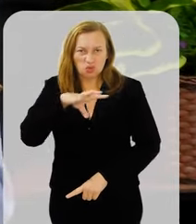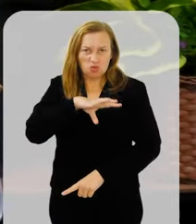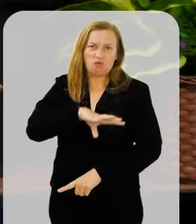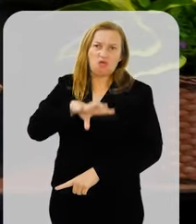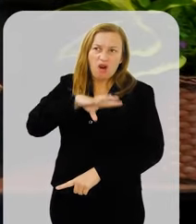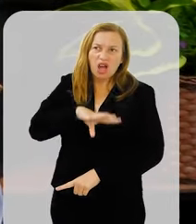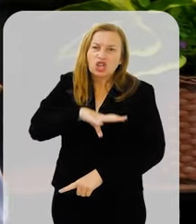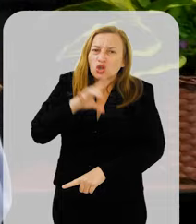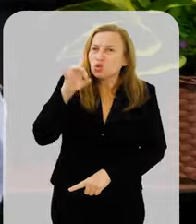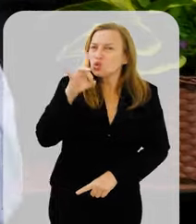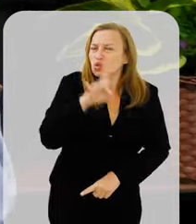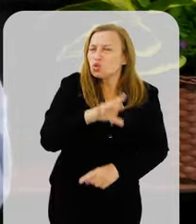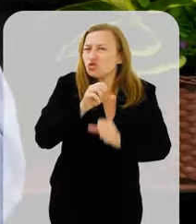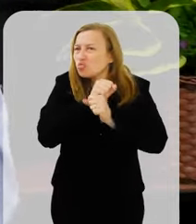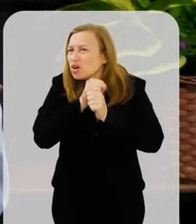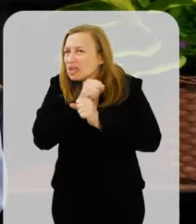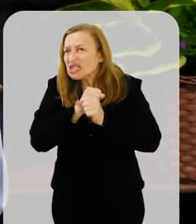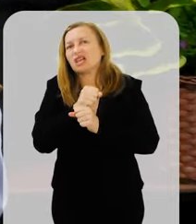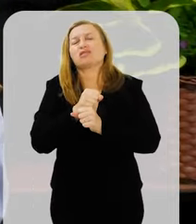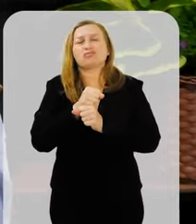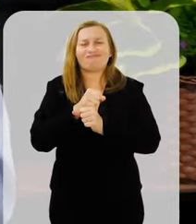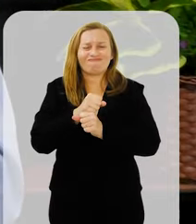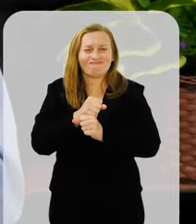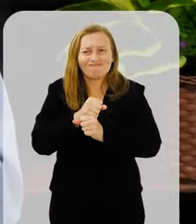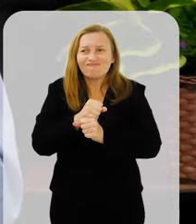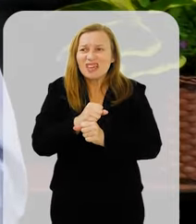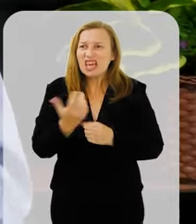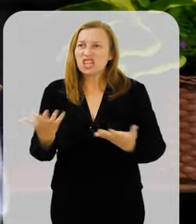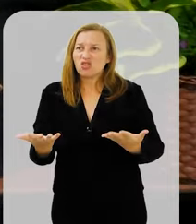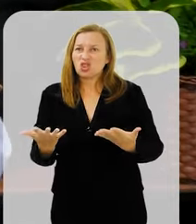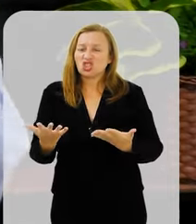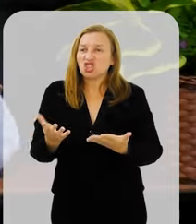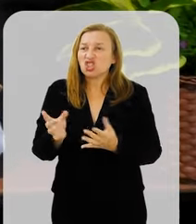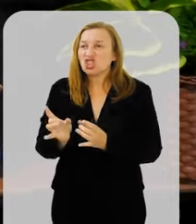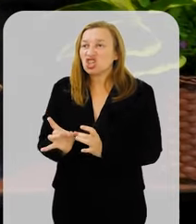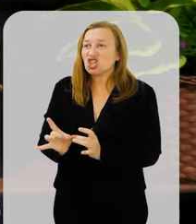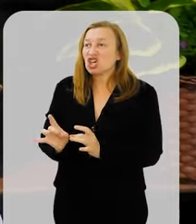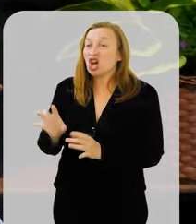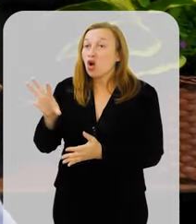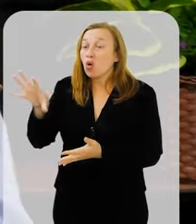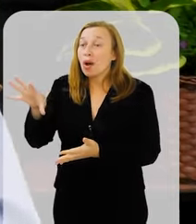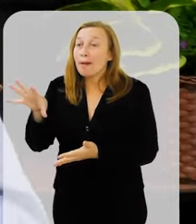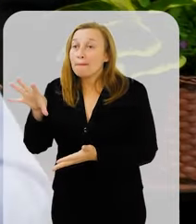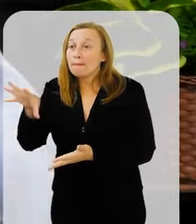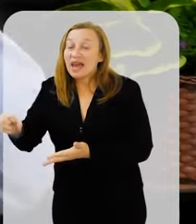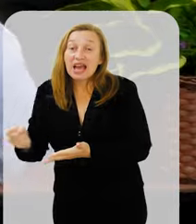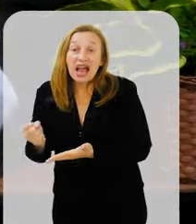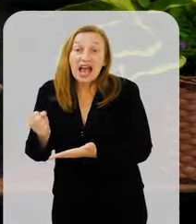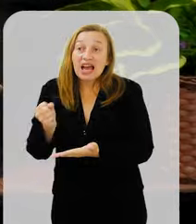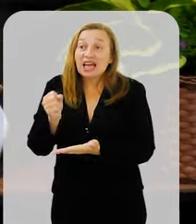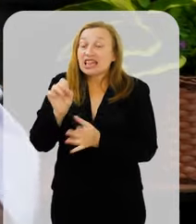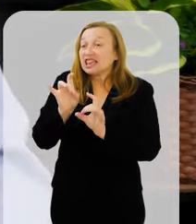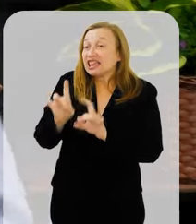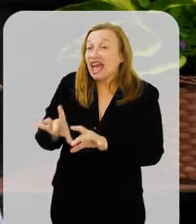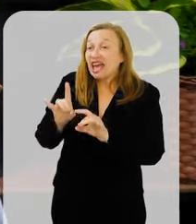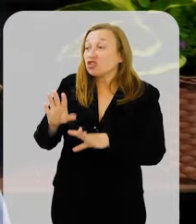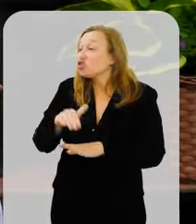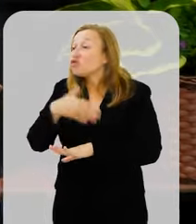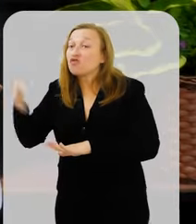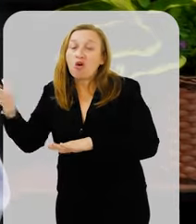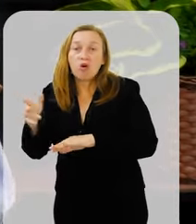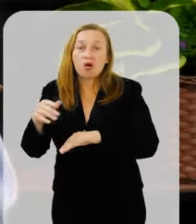sido o Vasco nos últimos anos está demais. Esse negócio de importar técnico